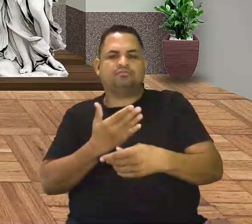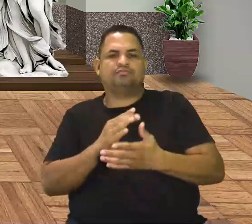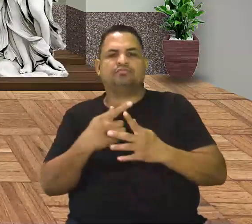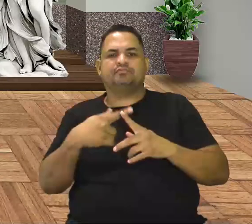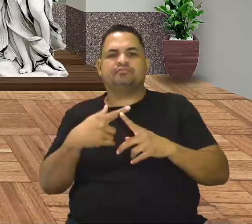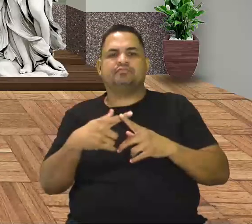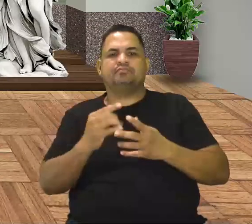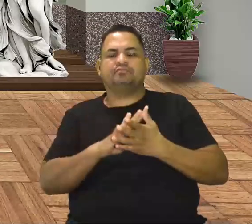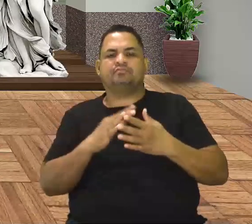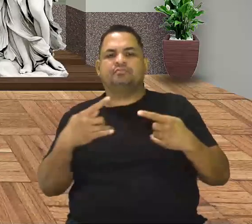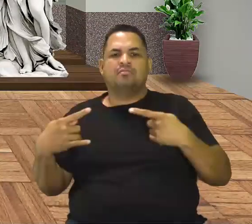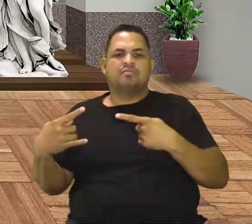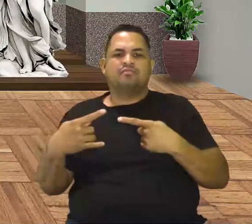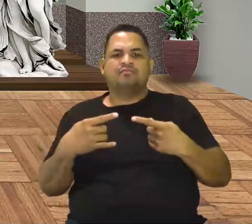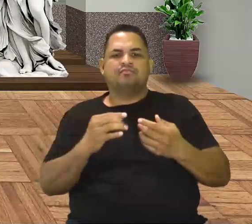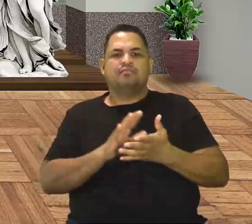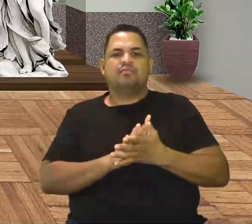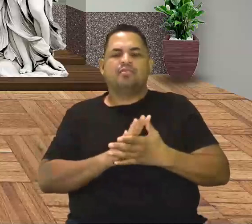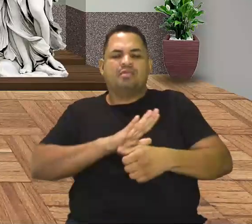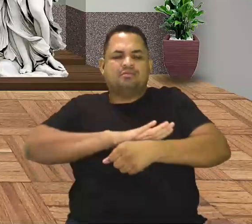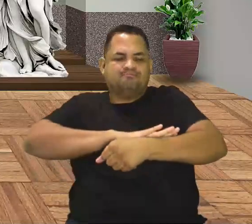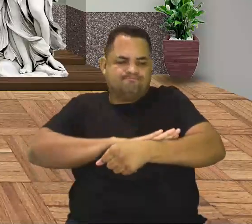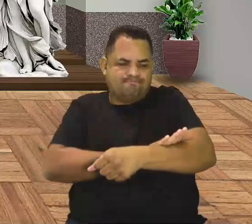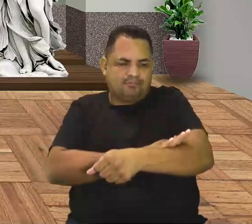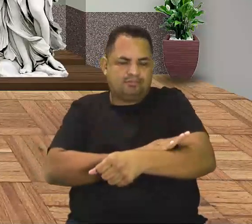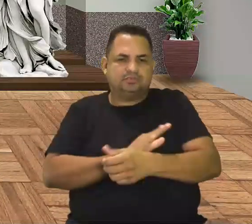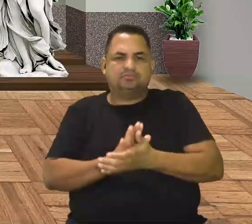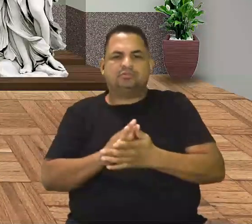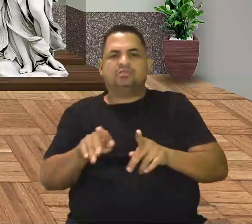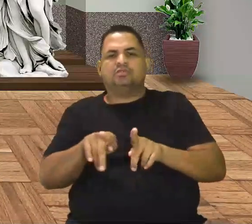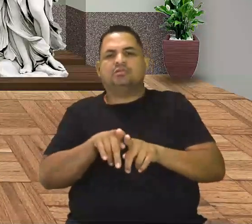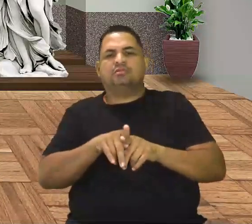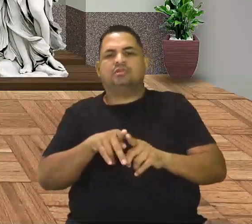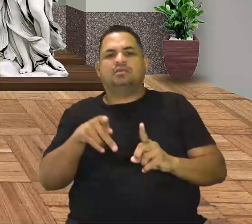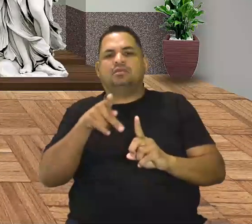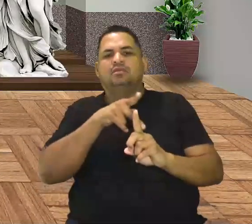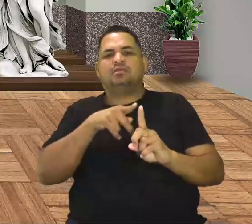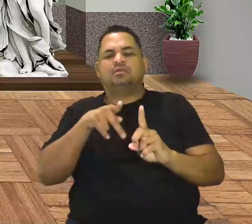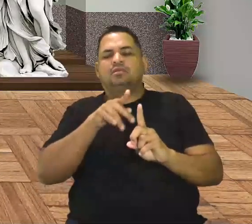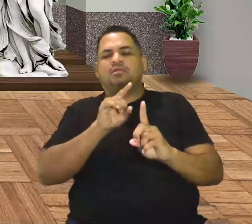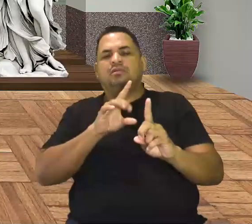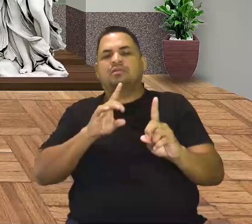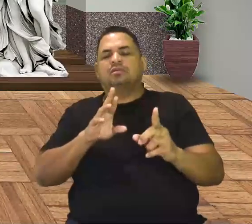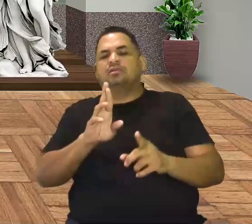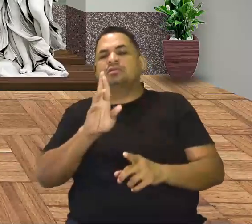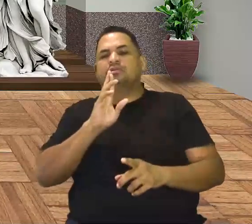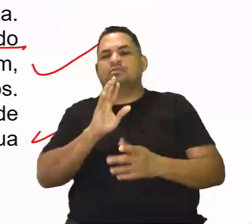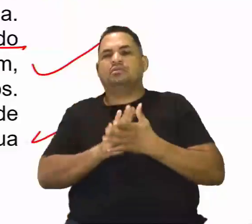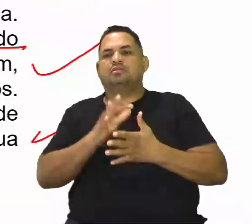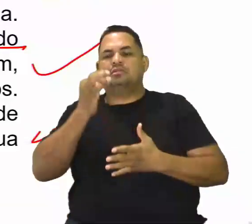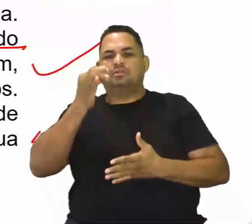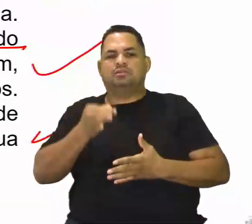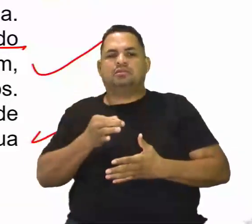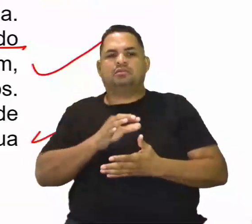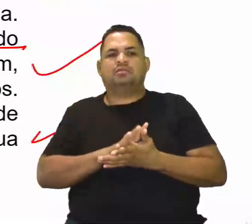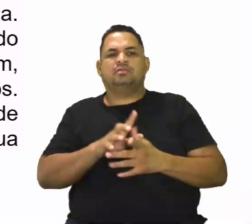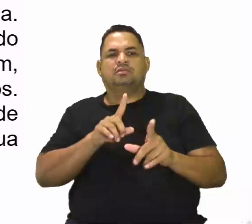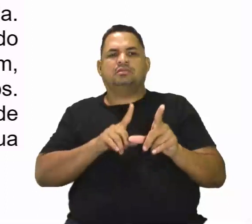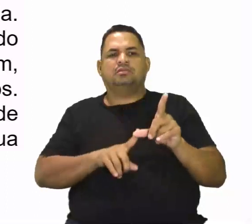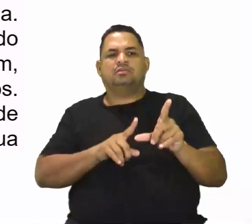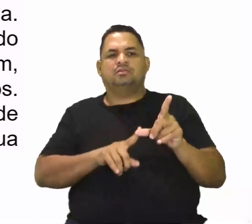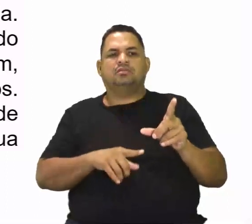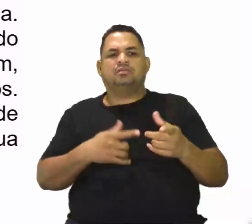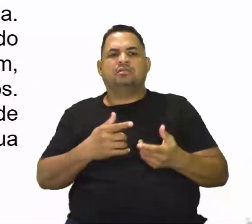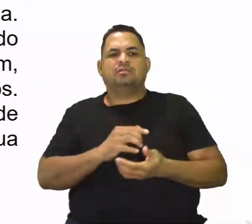Porque está relacionado ao racismo e à xenofobia. É por isso que a resposta correta dessa aí é justamente a letra